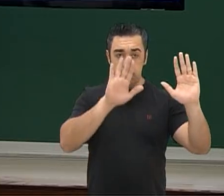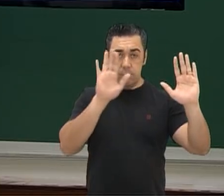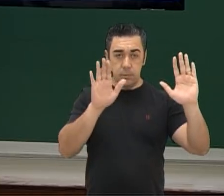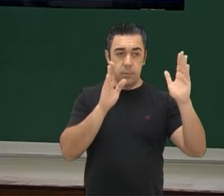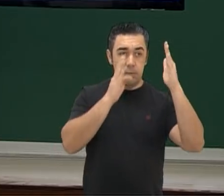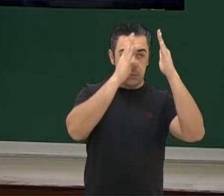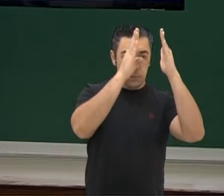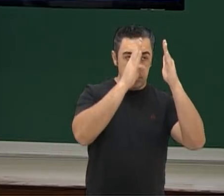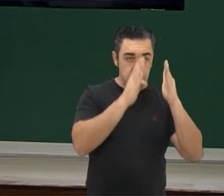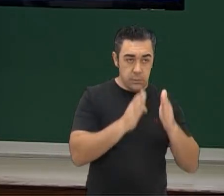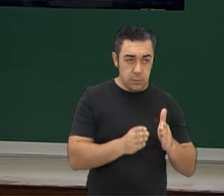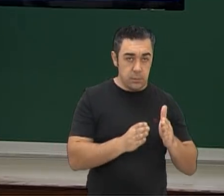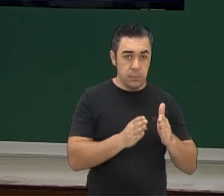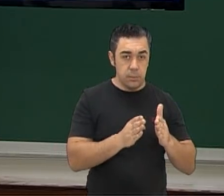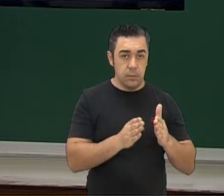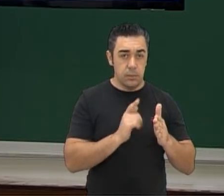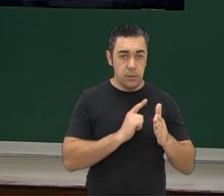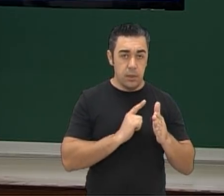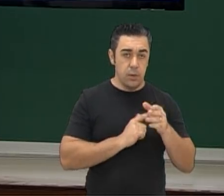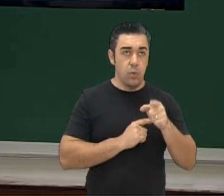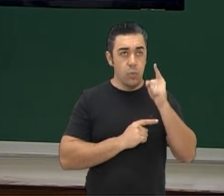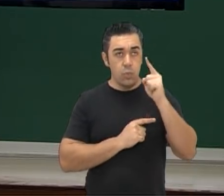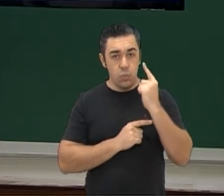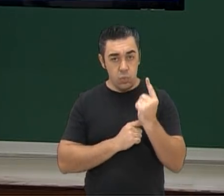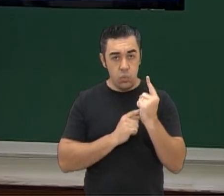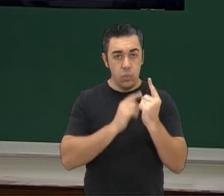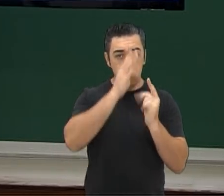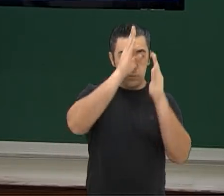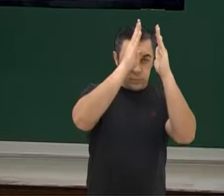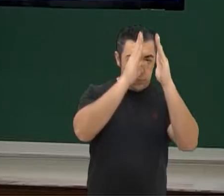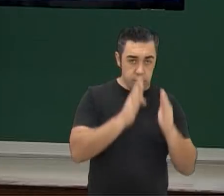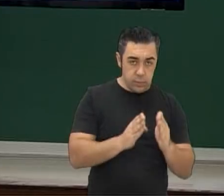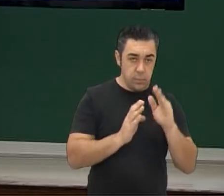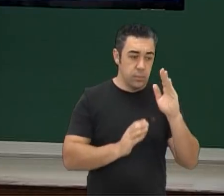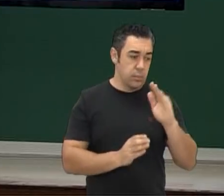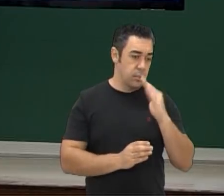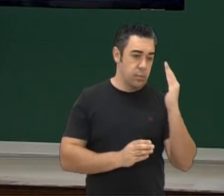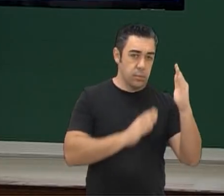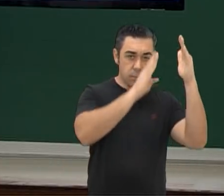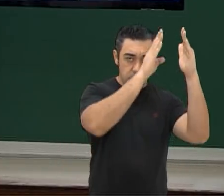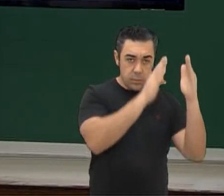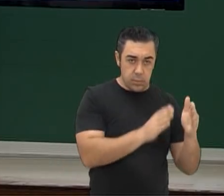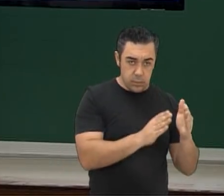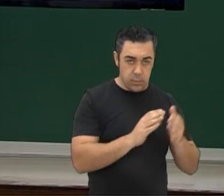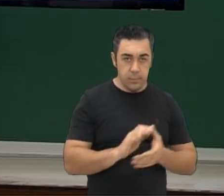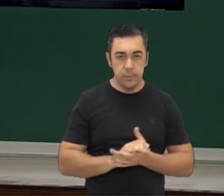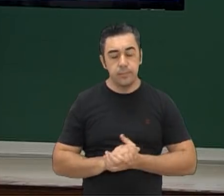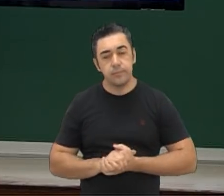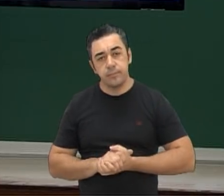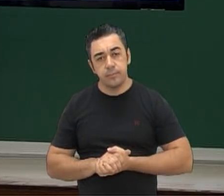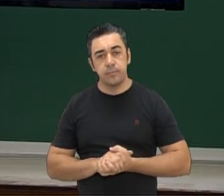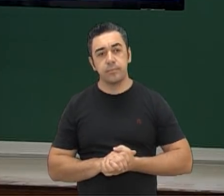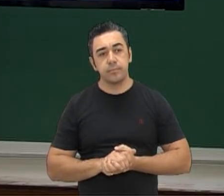2 quadradinhos. Um quadradinho pertence à origem e o outro ao destino.